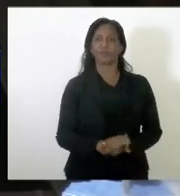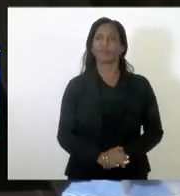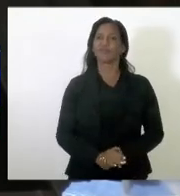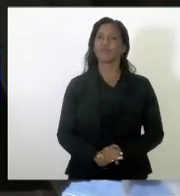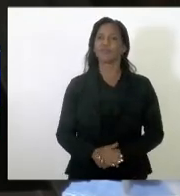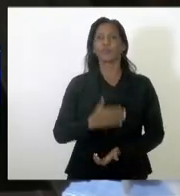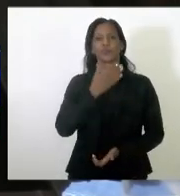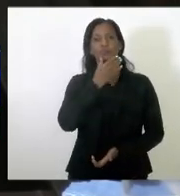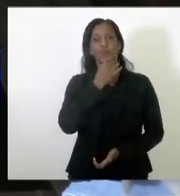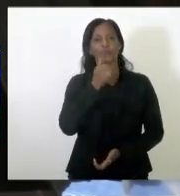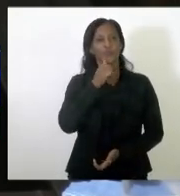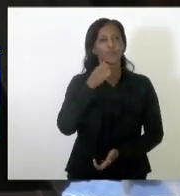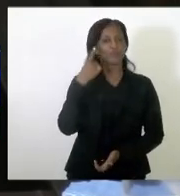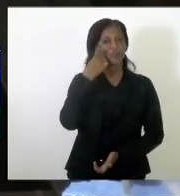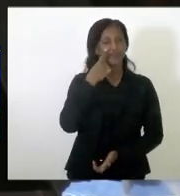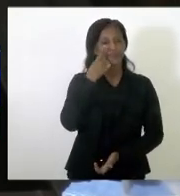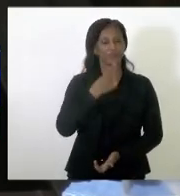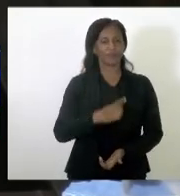senhores deputados,